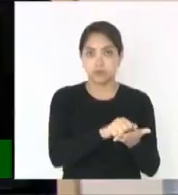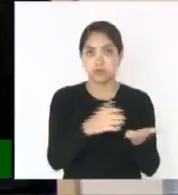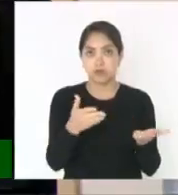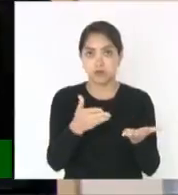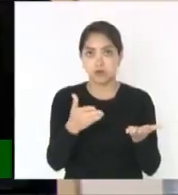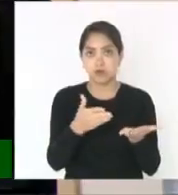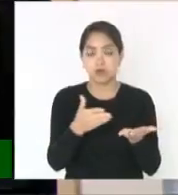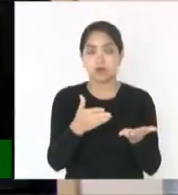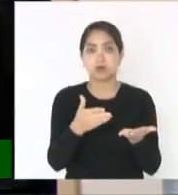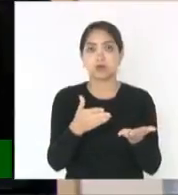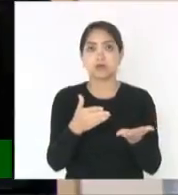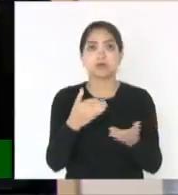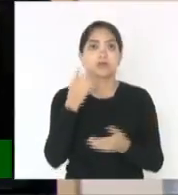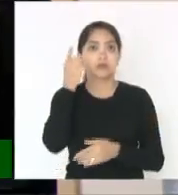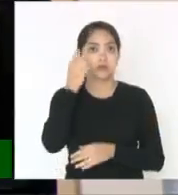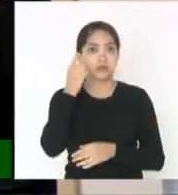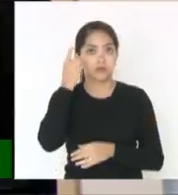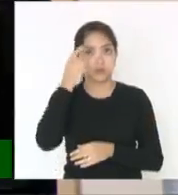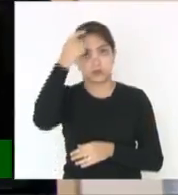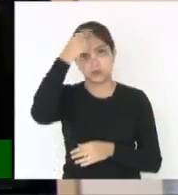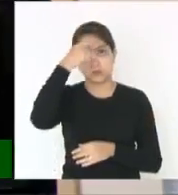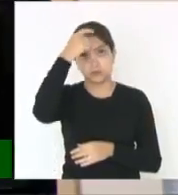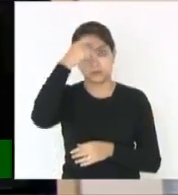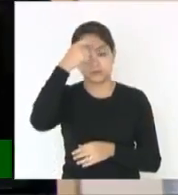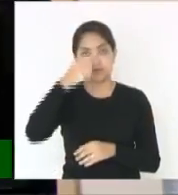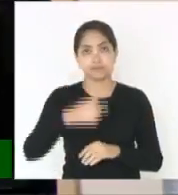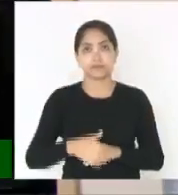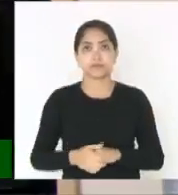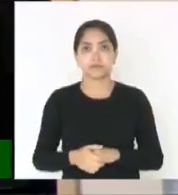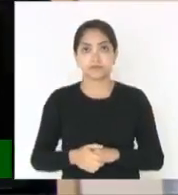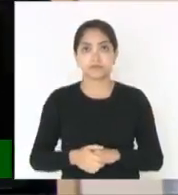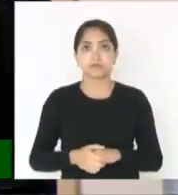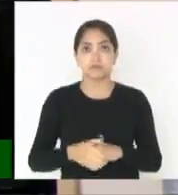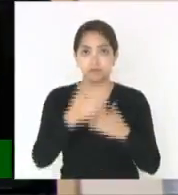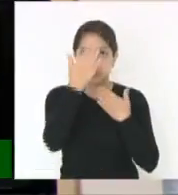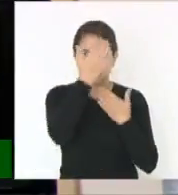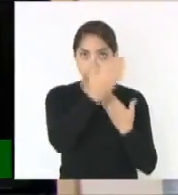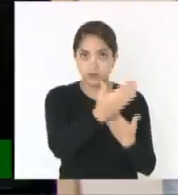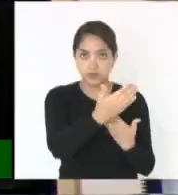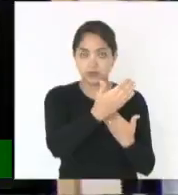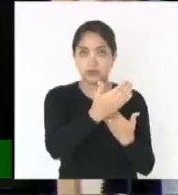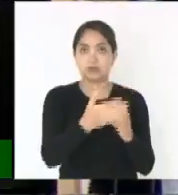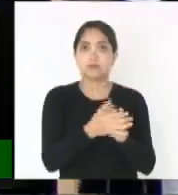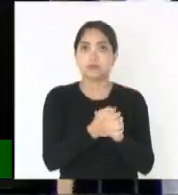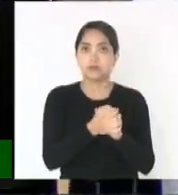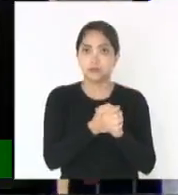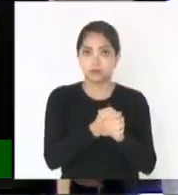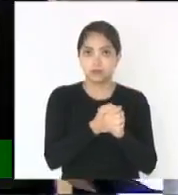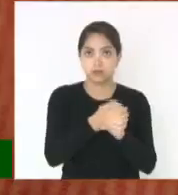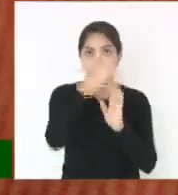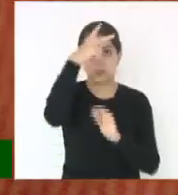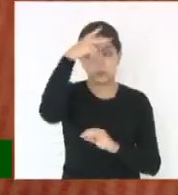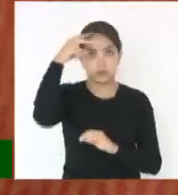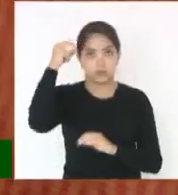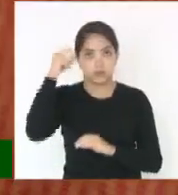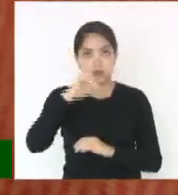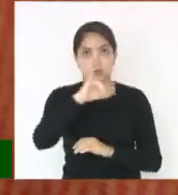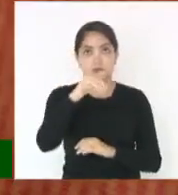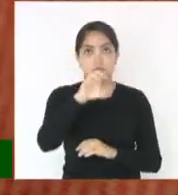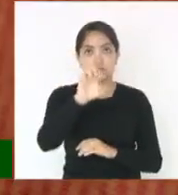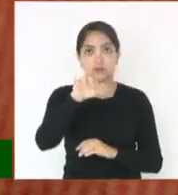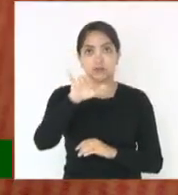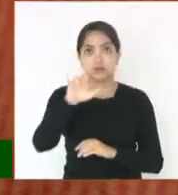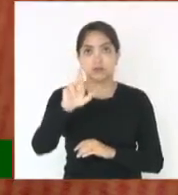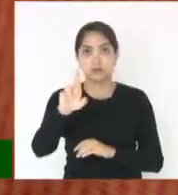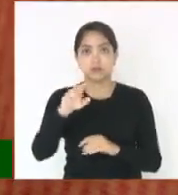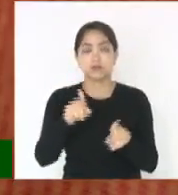palavra pela ordem, deputado Maurício Cudilarque. Obrigado, senhor presidente. Também queria saudar o prefeito Genir Loli, aí, que